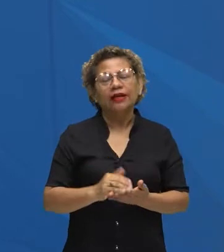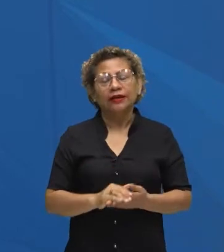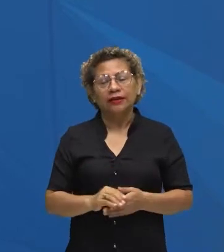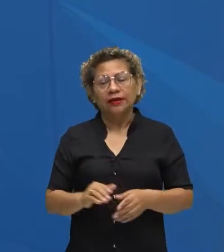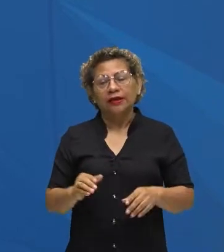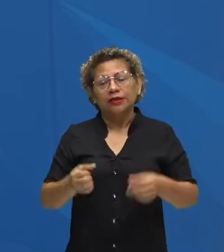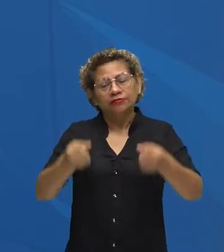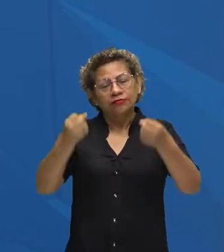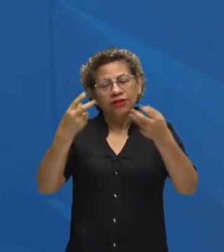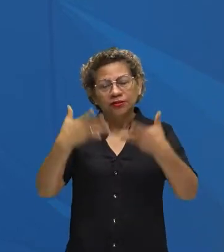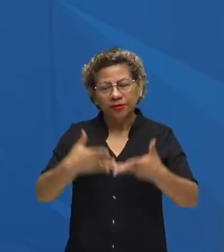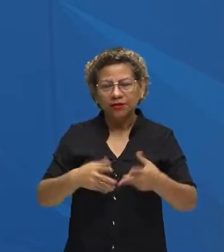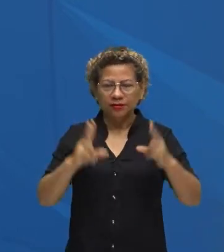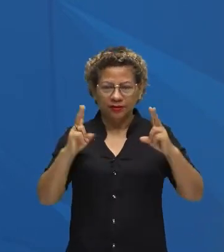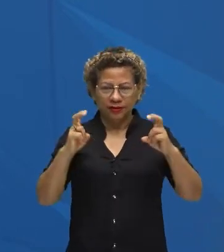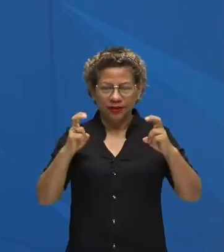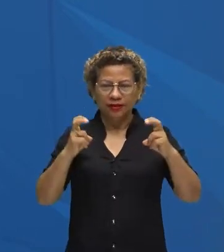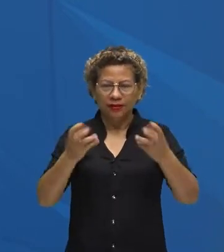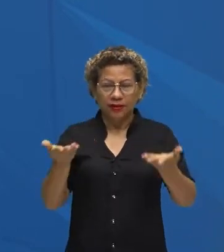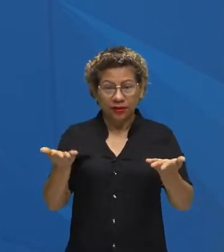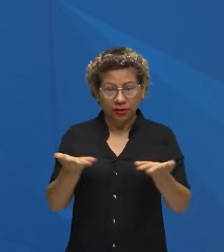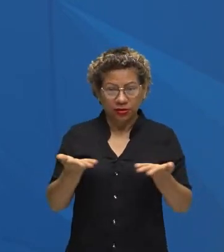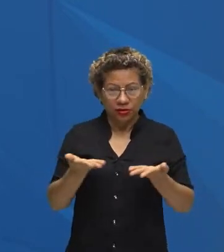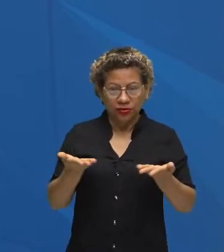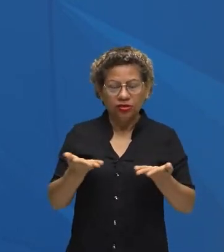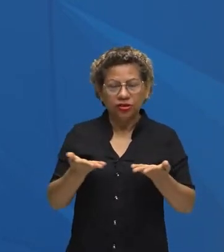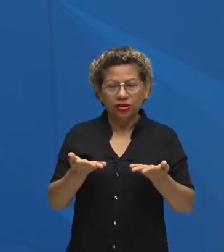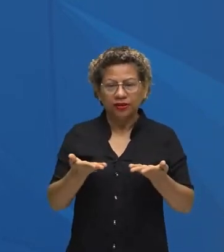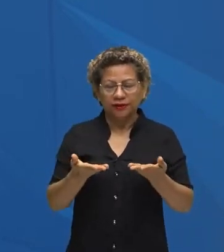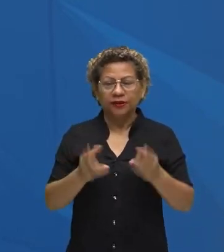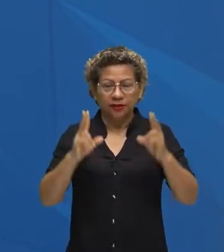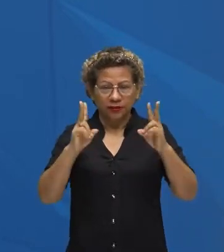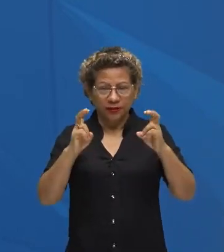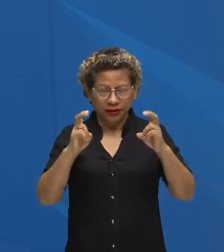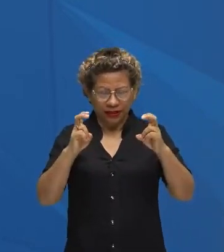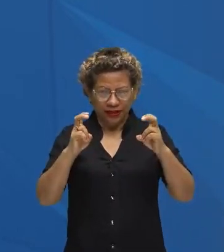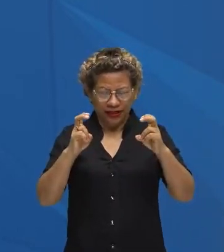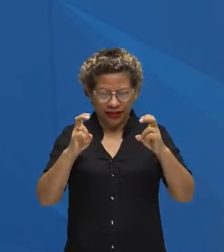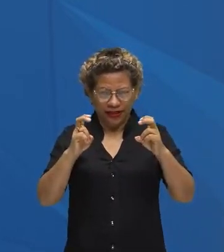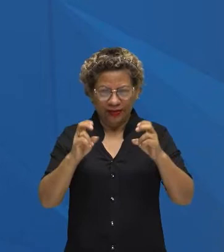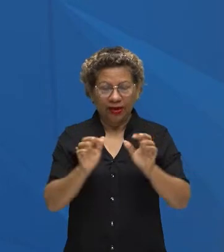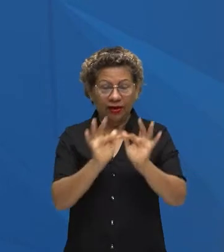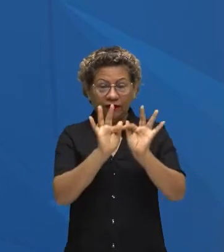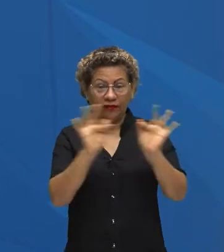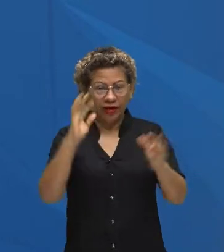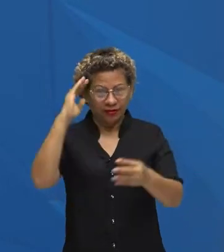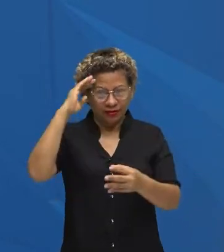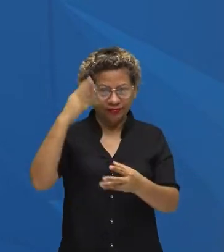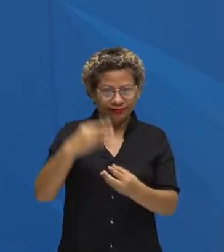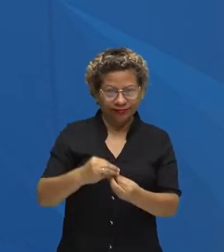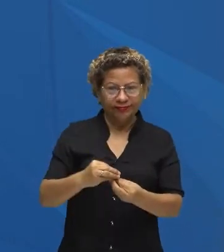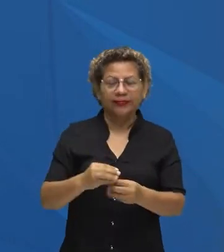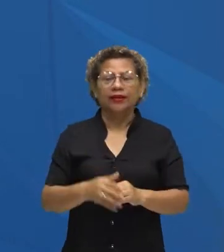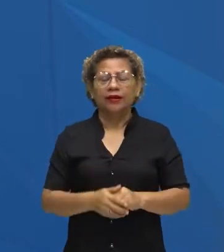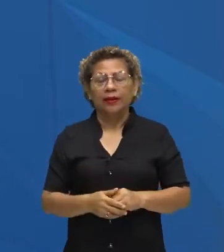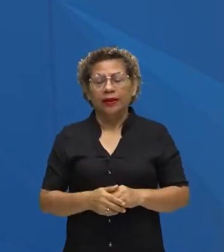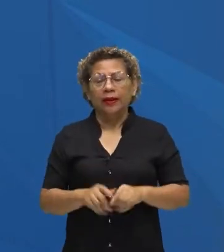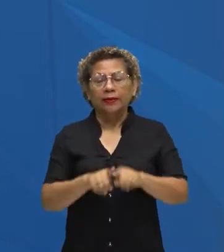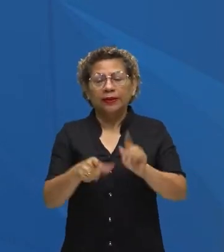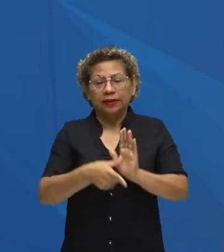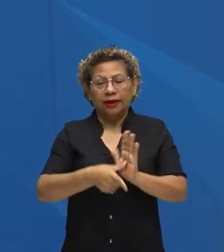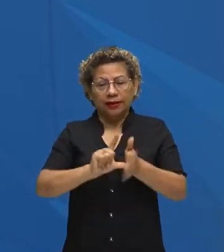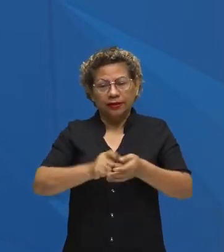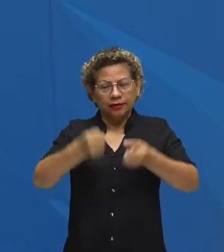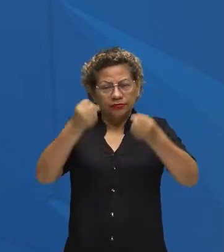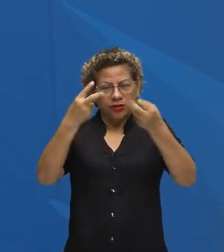o tema do nosso programa de hoje, que vai ser sobre ditados populares. Só que antes da gente começar a falar